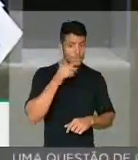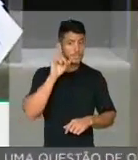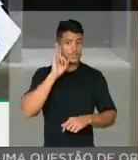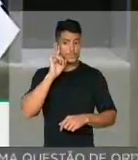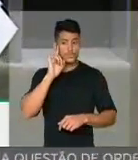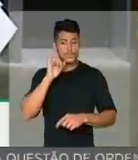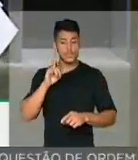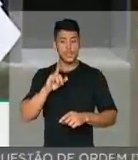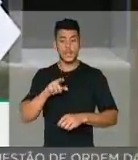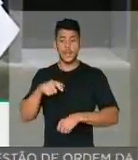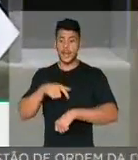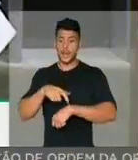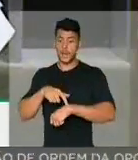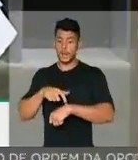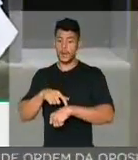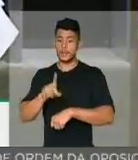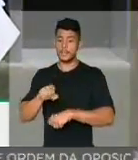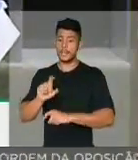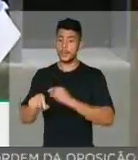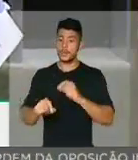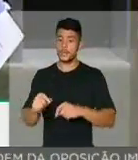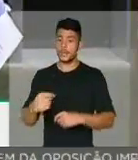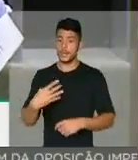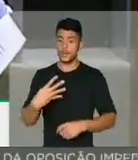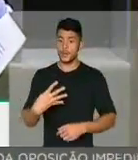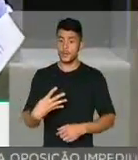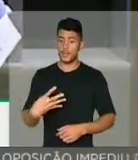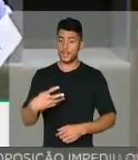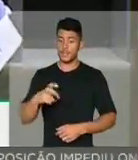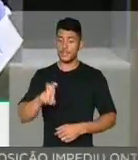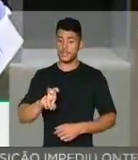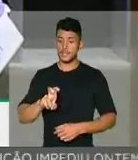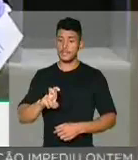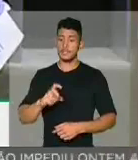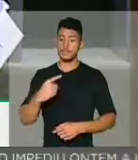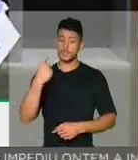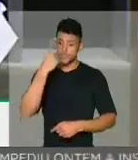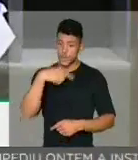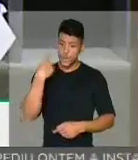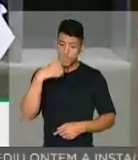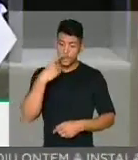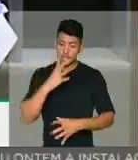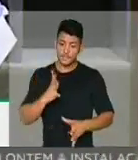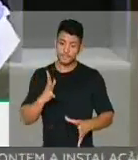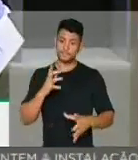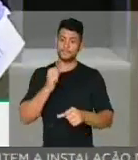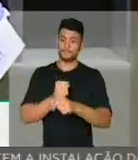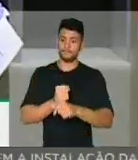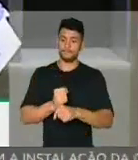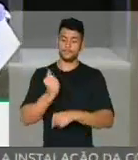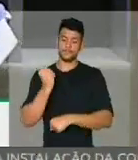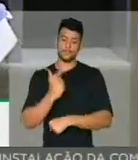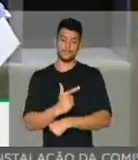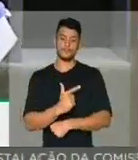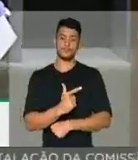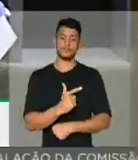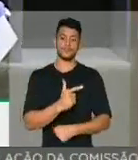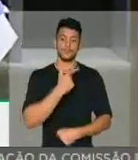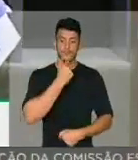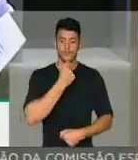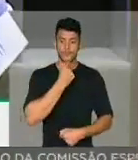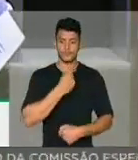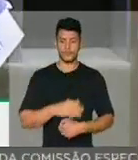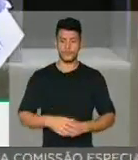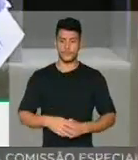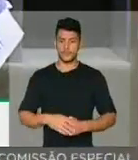trabalham a mais, correspondem a 45 jornadas formais completas a mais que um homem. Ou